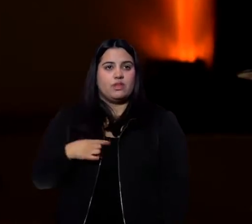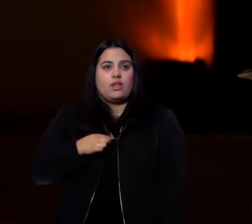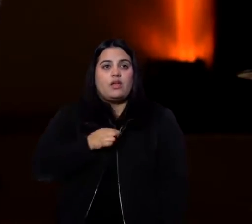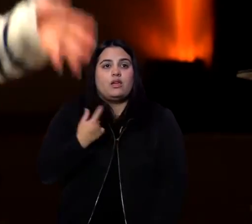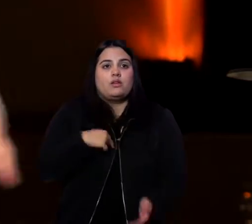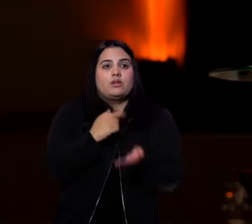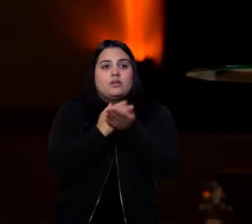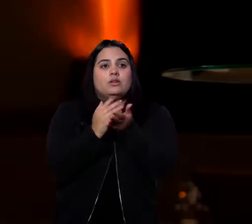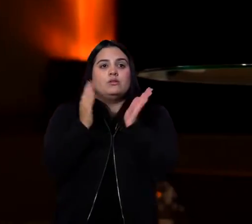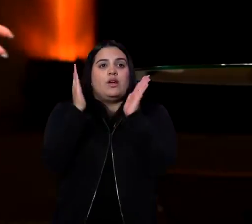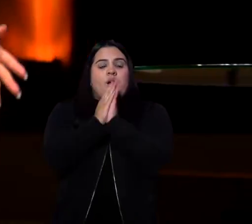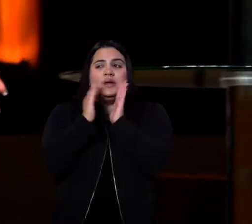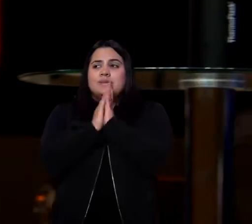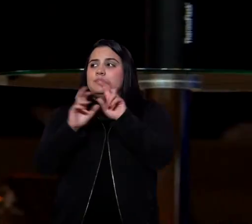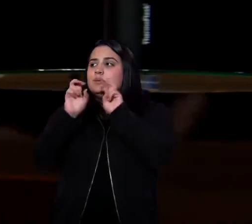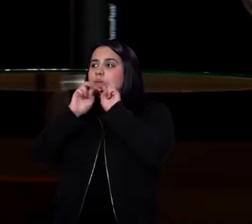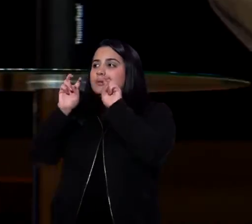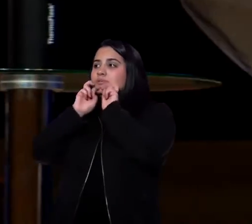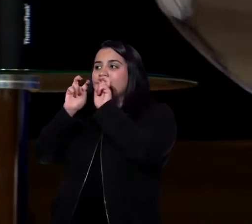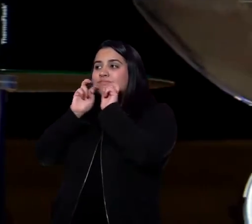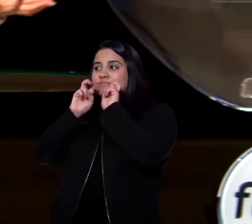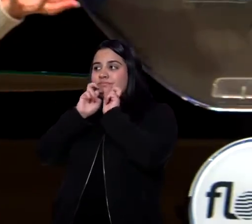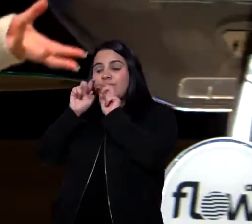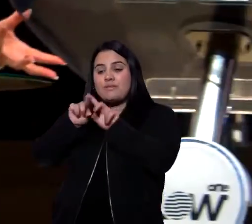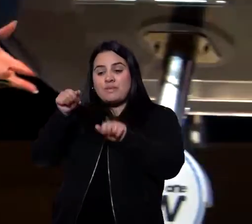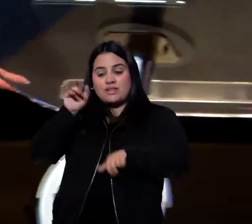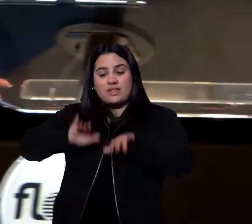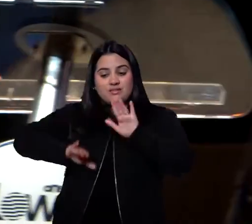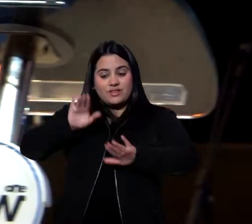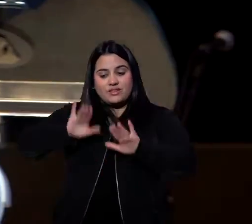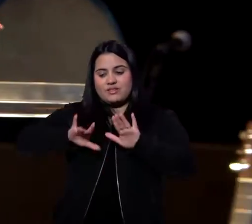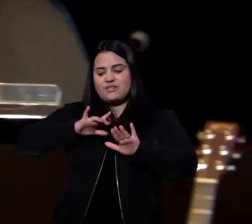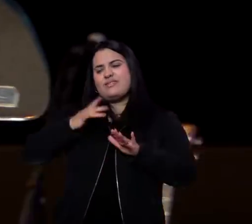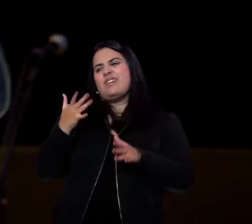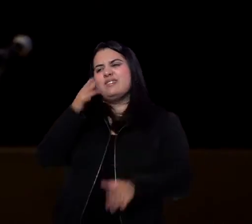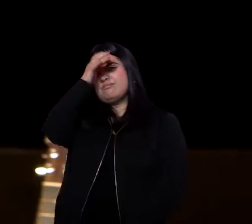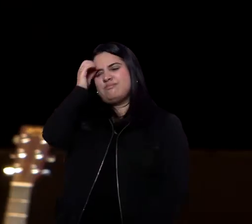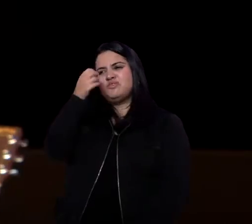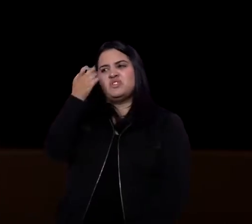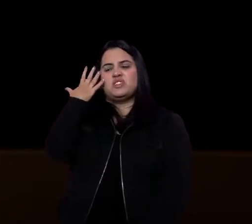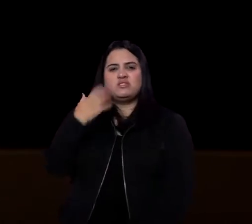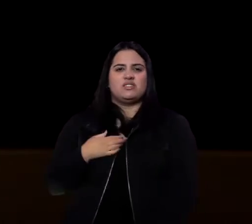e começa a clamar por isso, mas às vezes a gente acaba desistindo